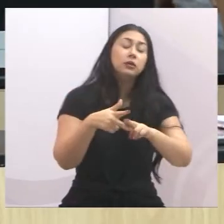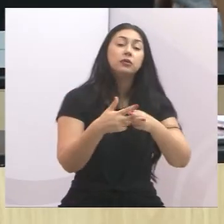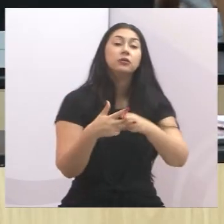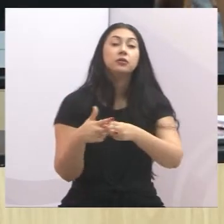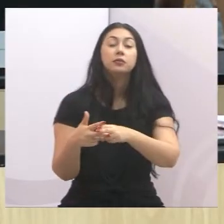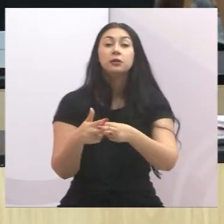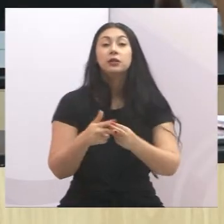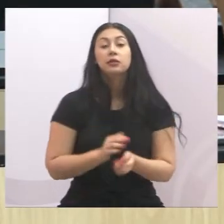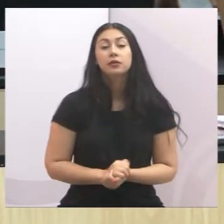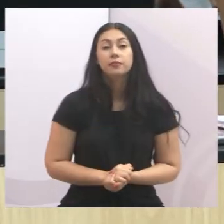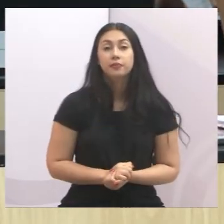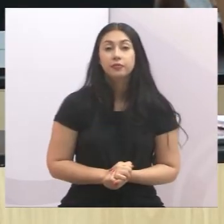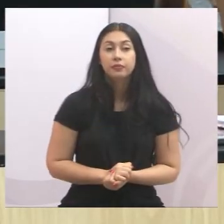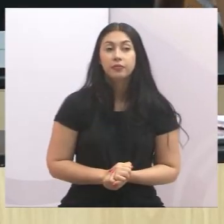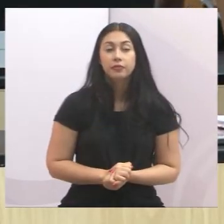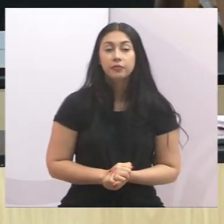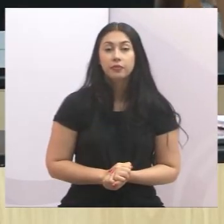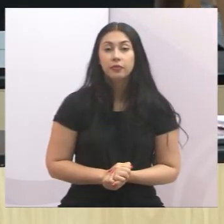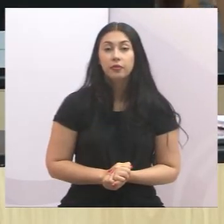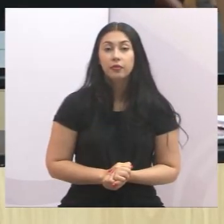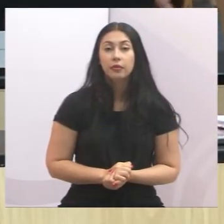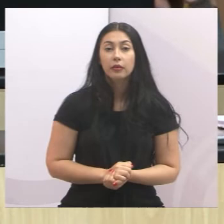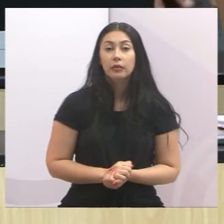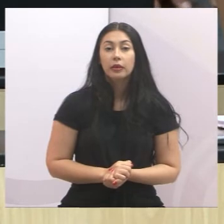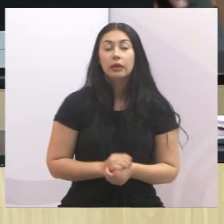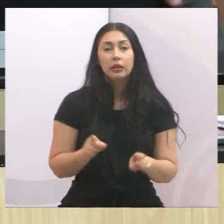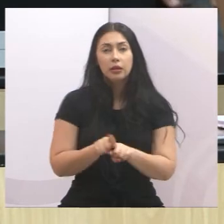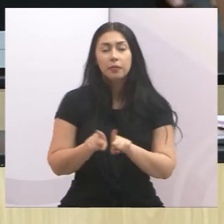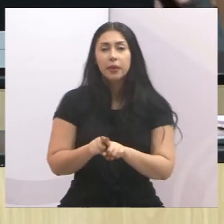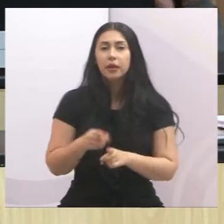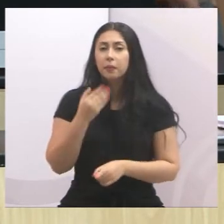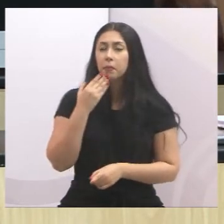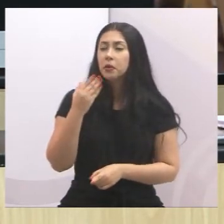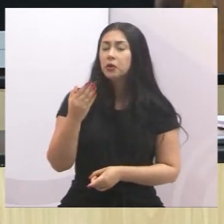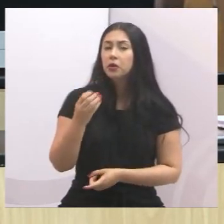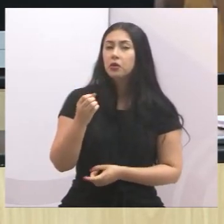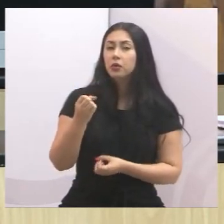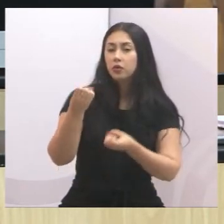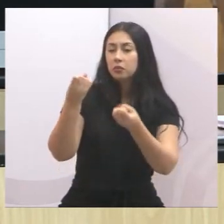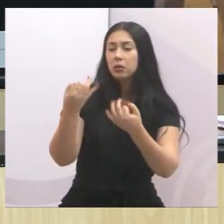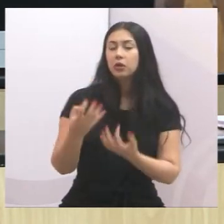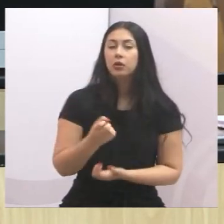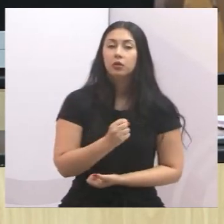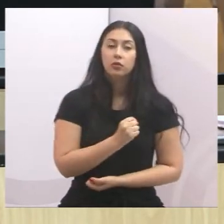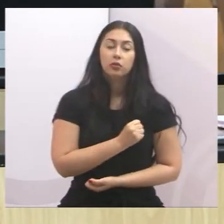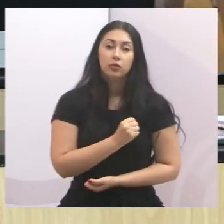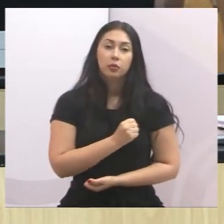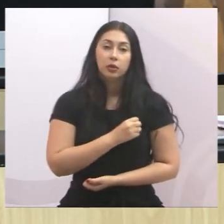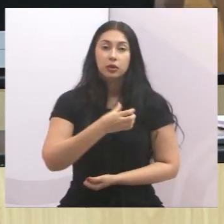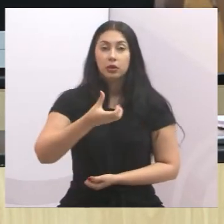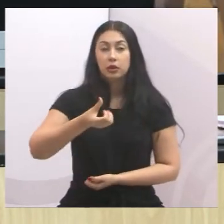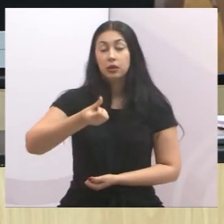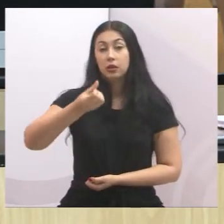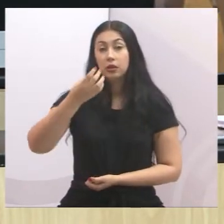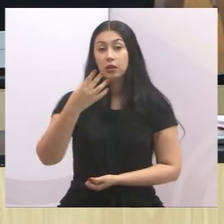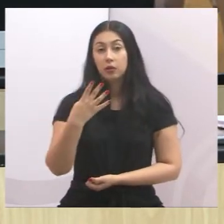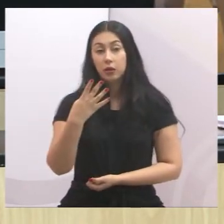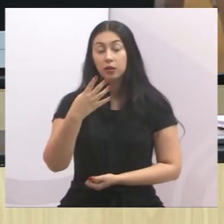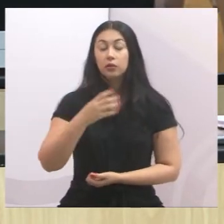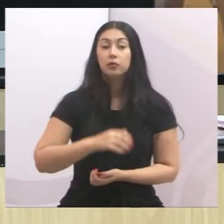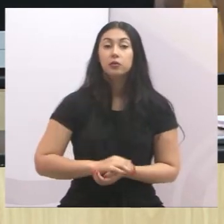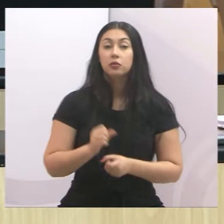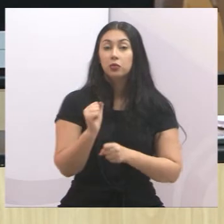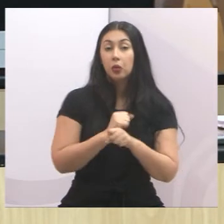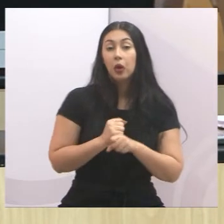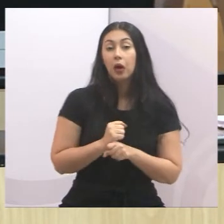anexo. Complementação, pedido de informação 64 de 2020, imagens e reparação ou